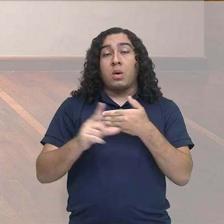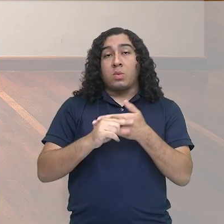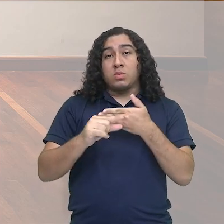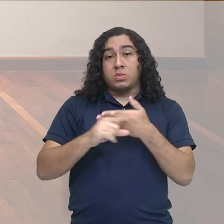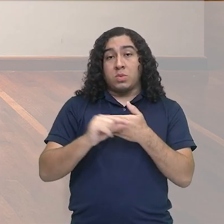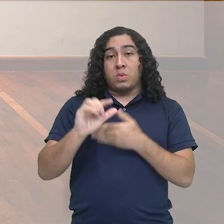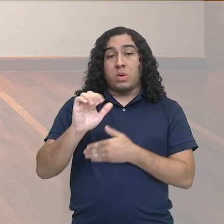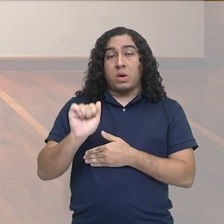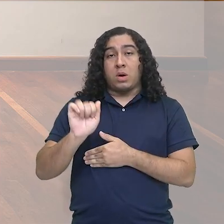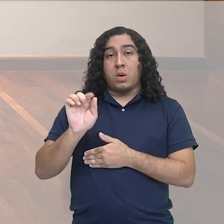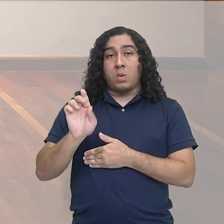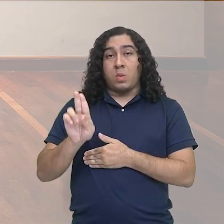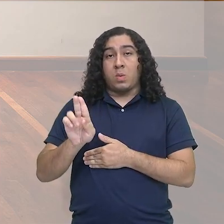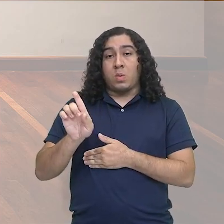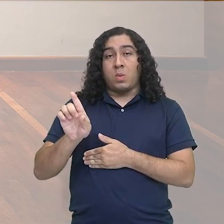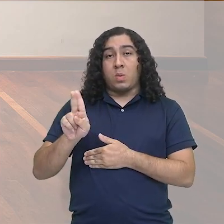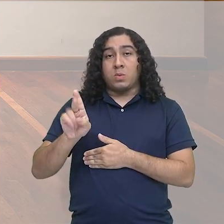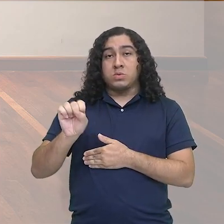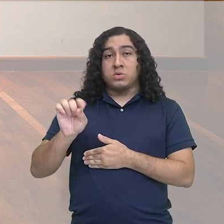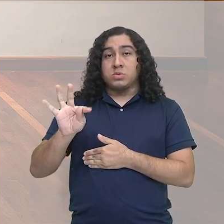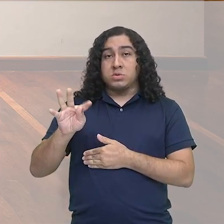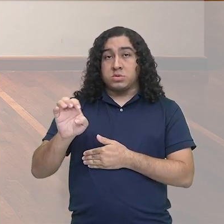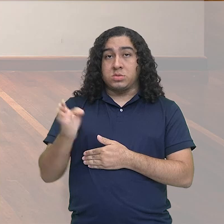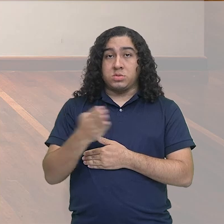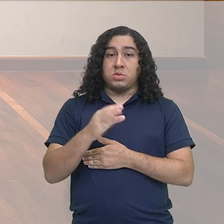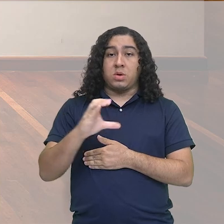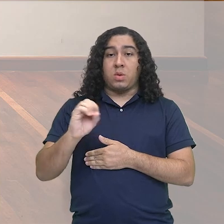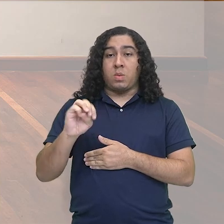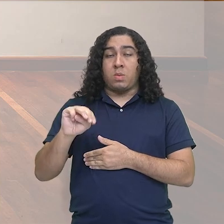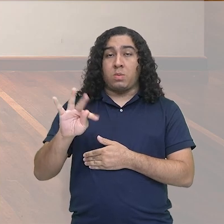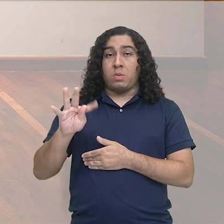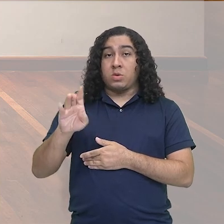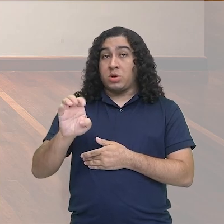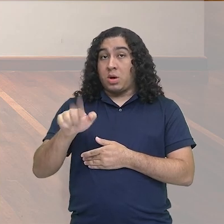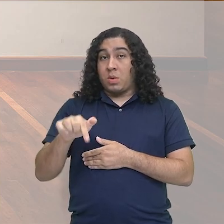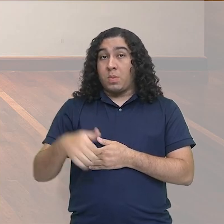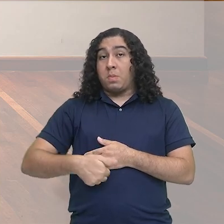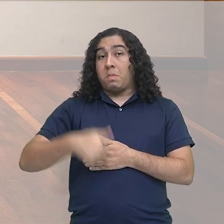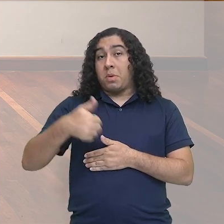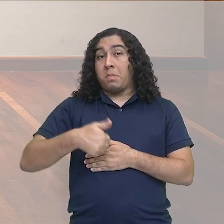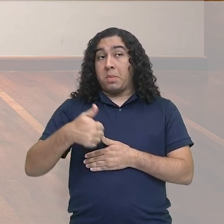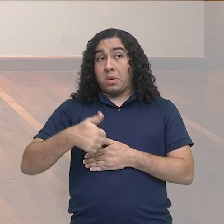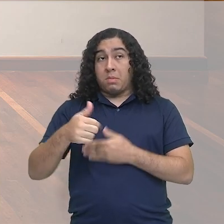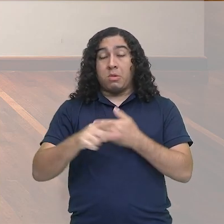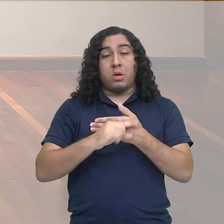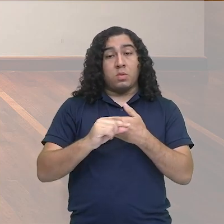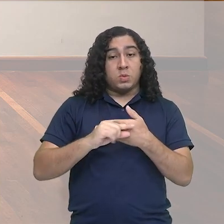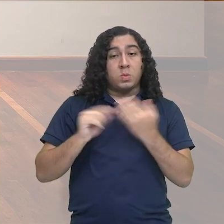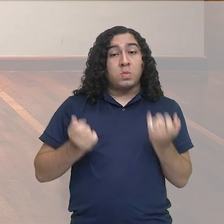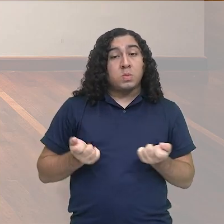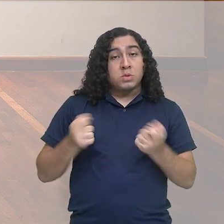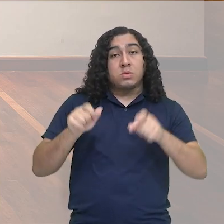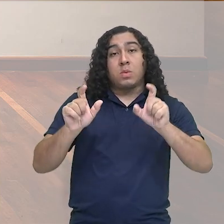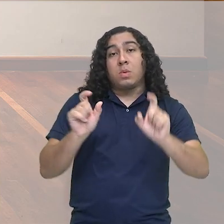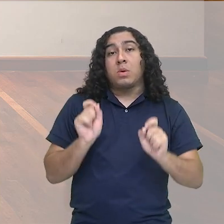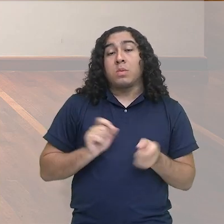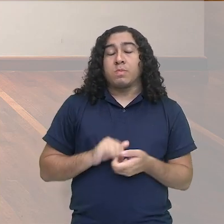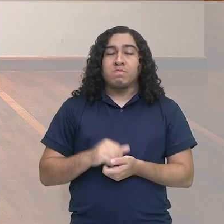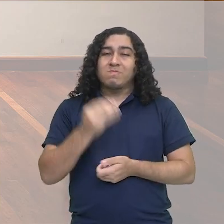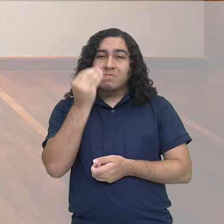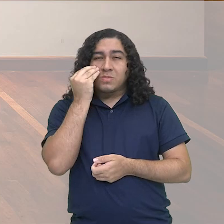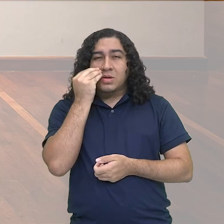Comte e a sociologia como ciência. Ele foi o primeiro, né, aí, um dos primeiros, né, a